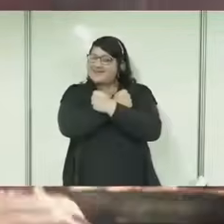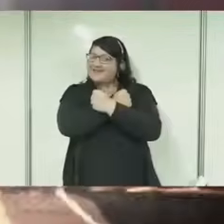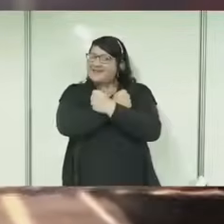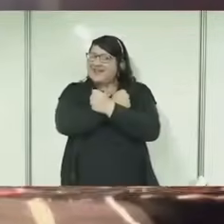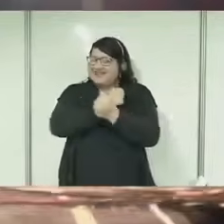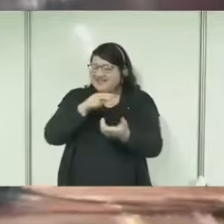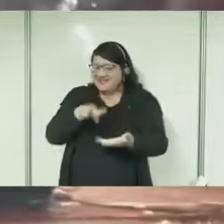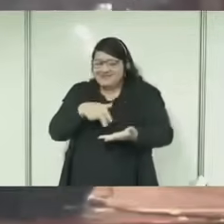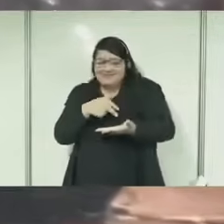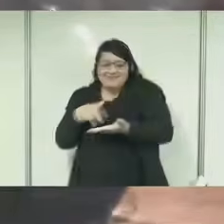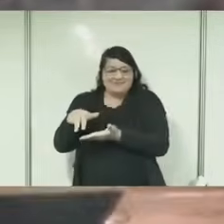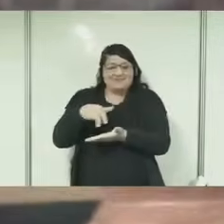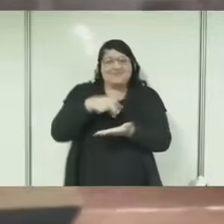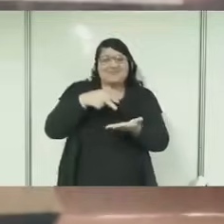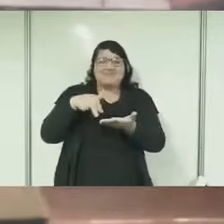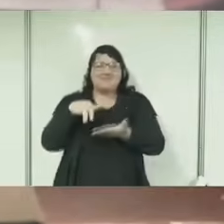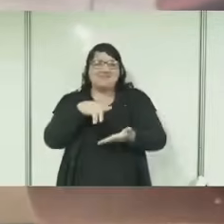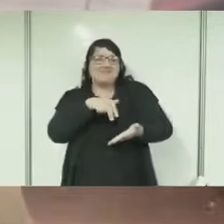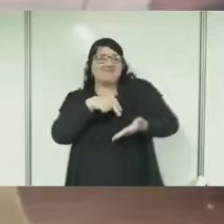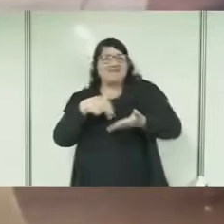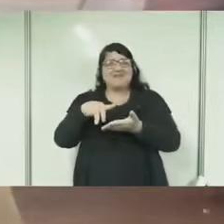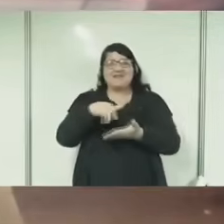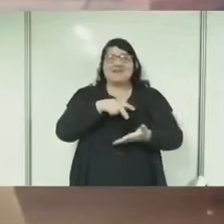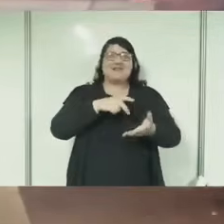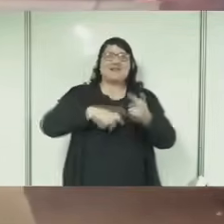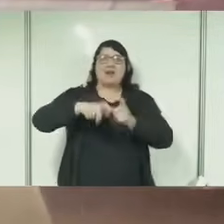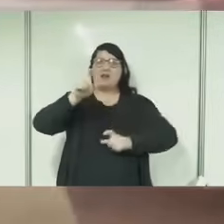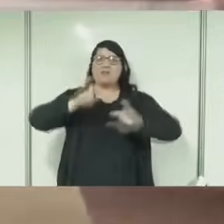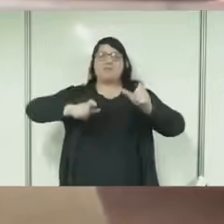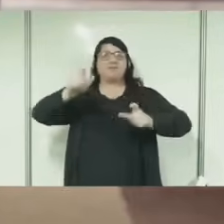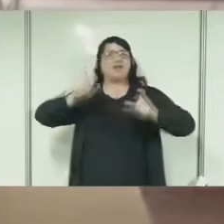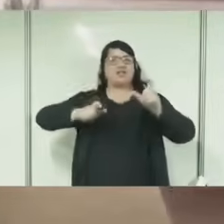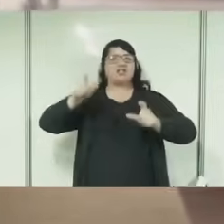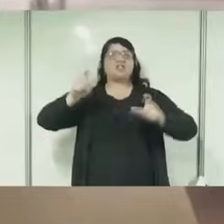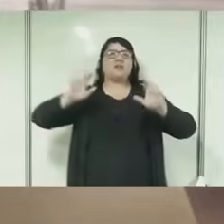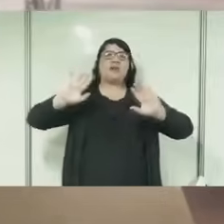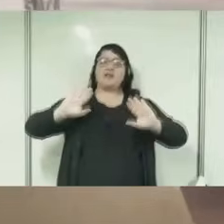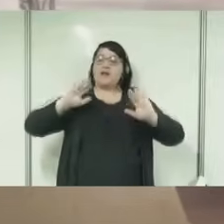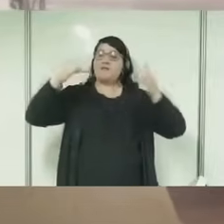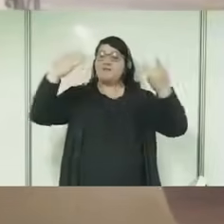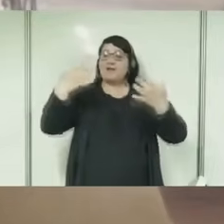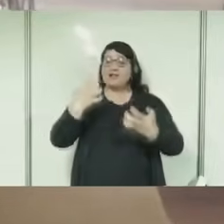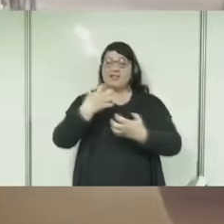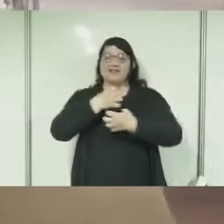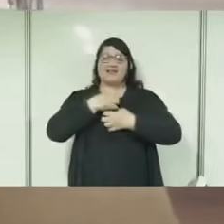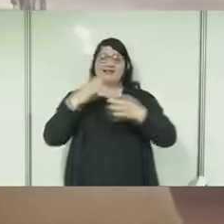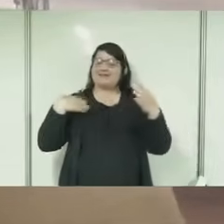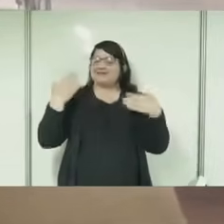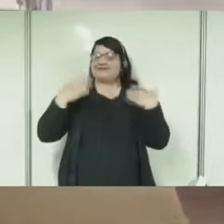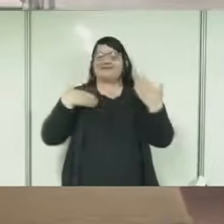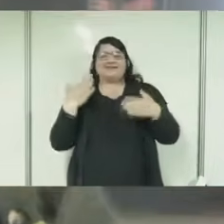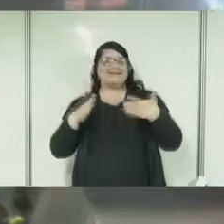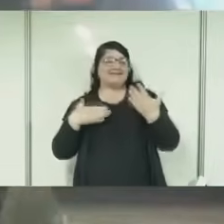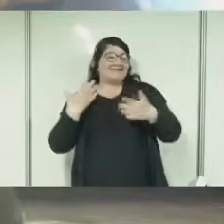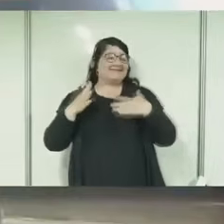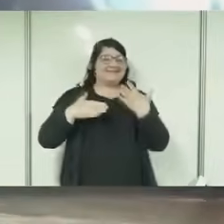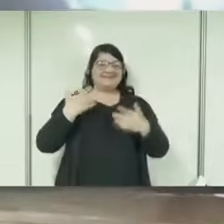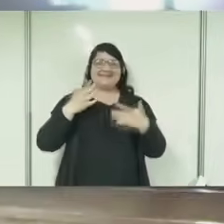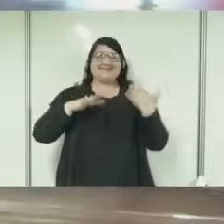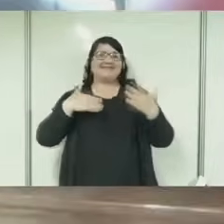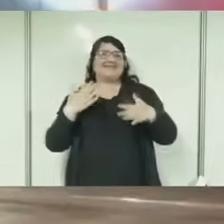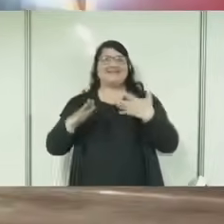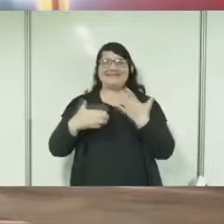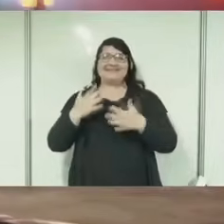O todo se diverte nessa festa, que vai até o outro